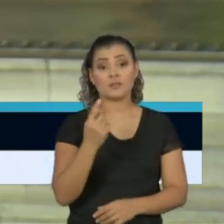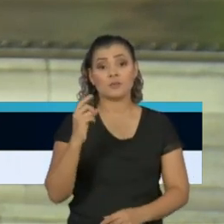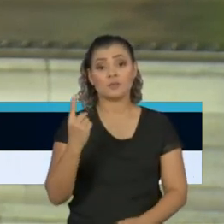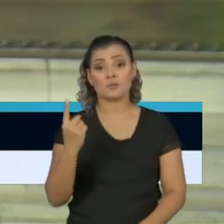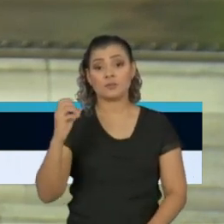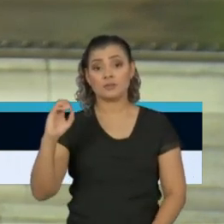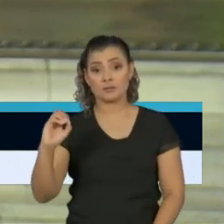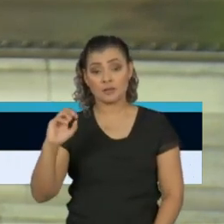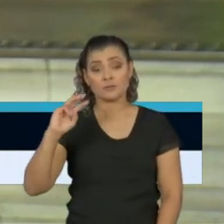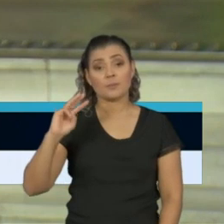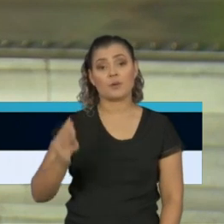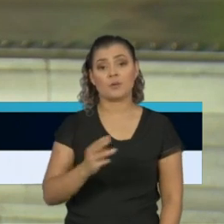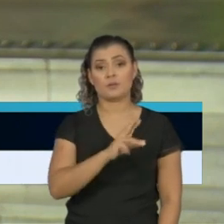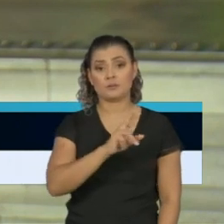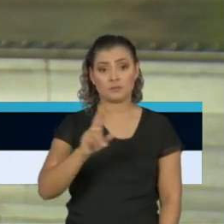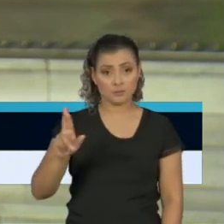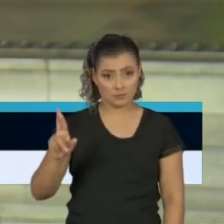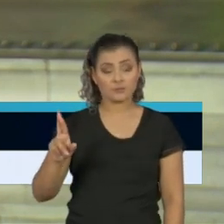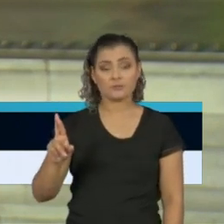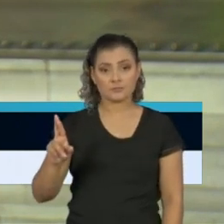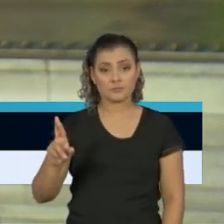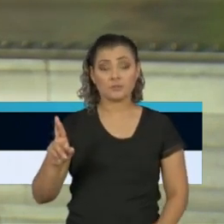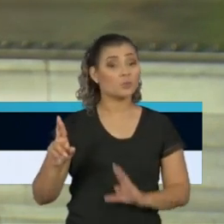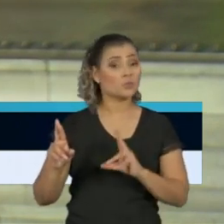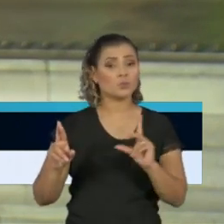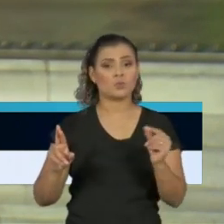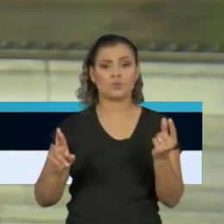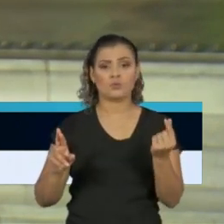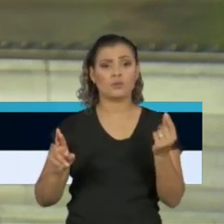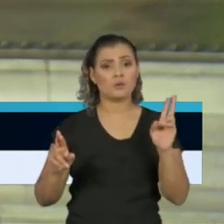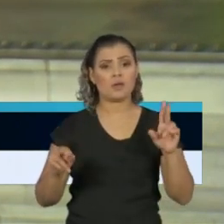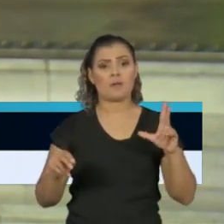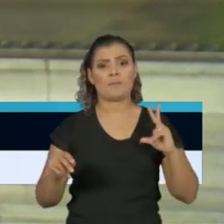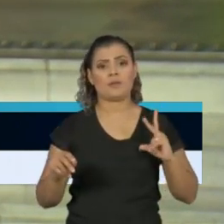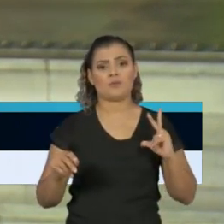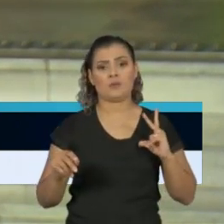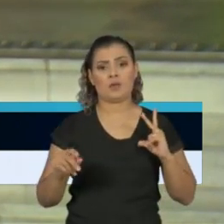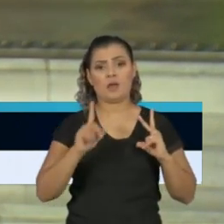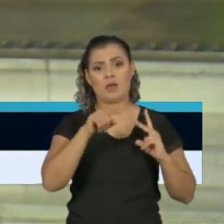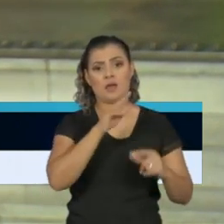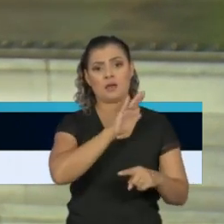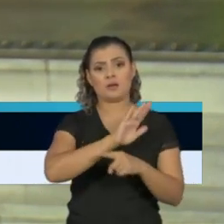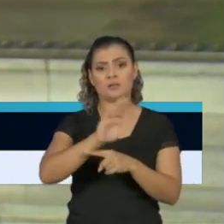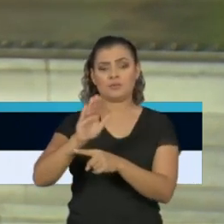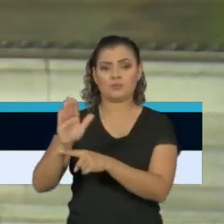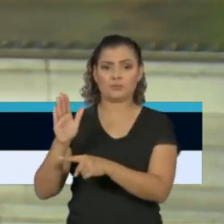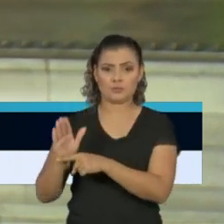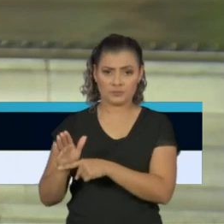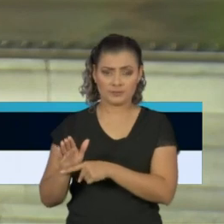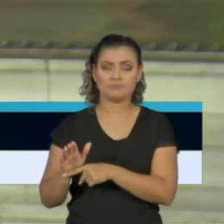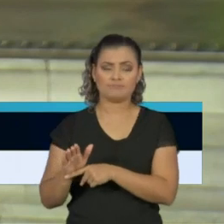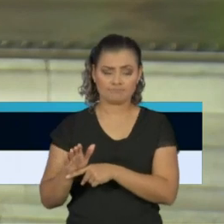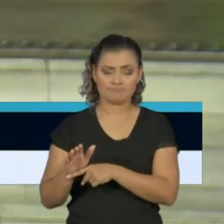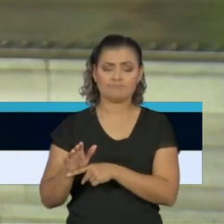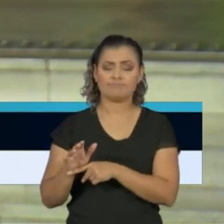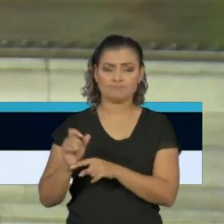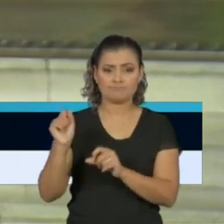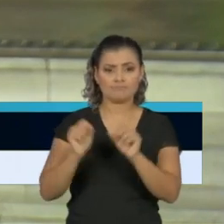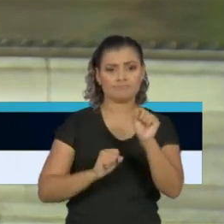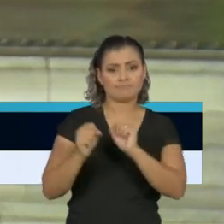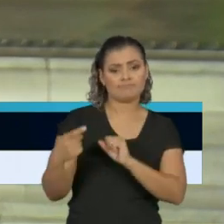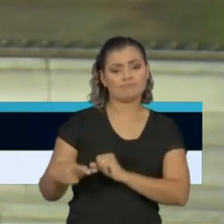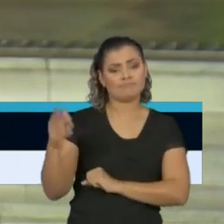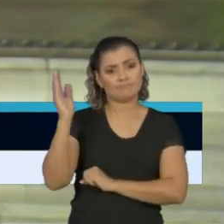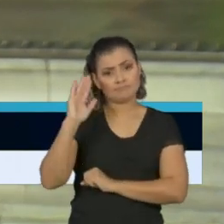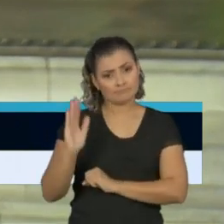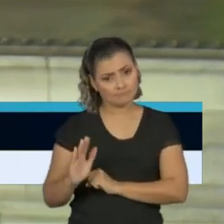110 milhões de reais, vem do setor privado. É uma contribuição de dirigentes de empresas